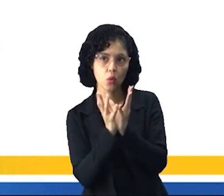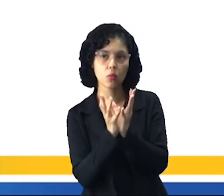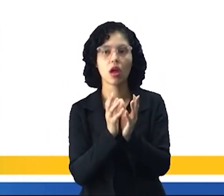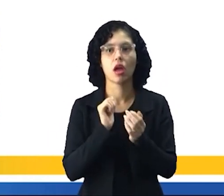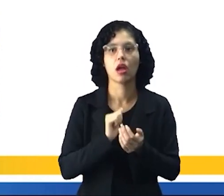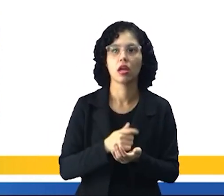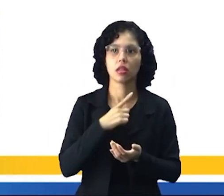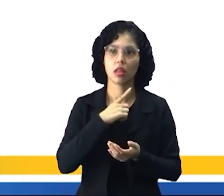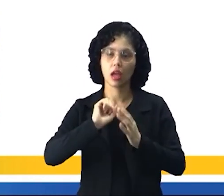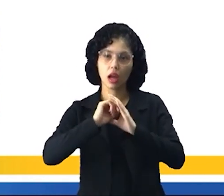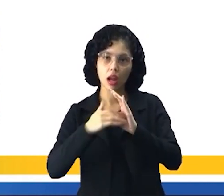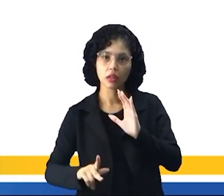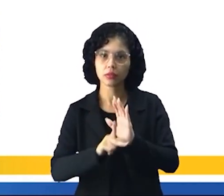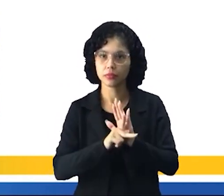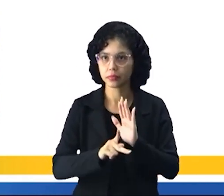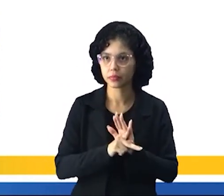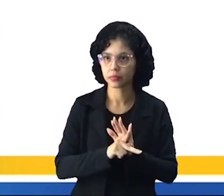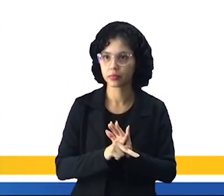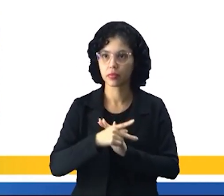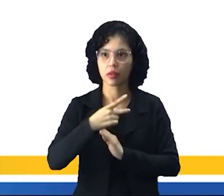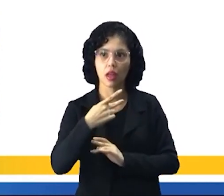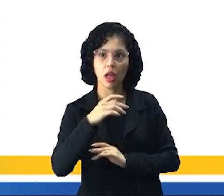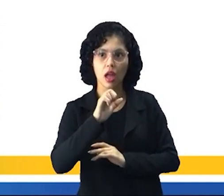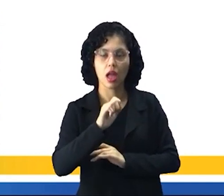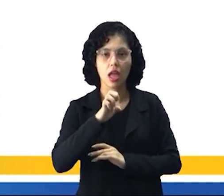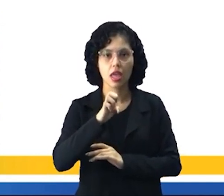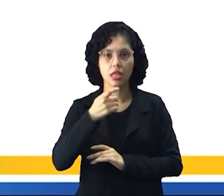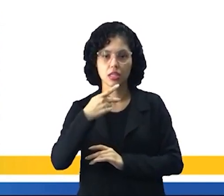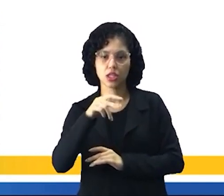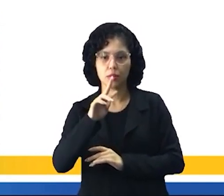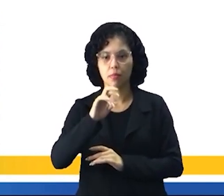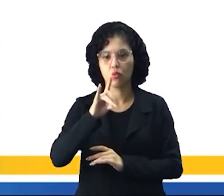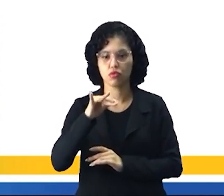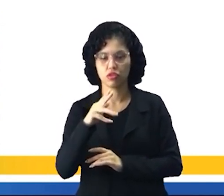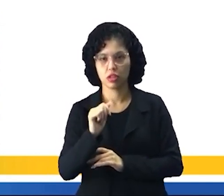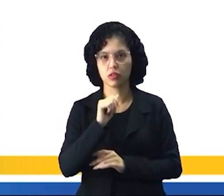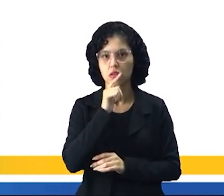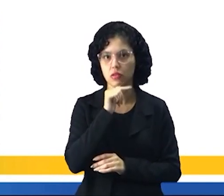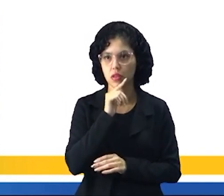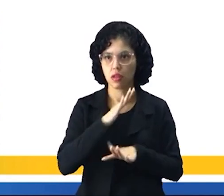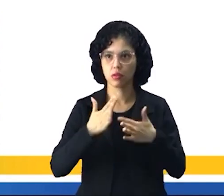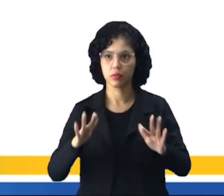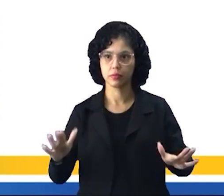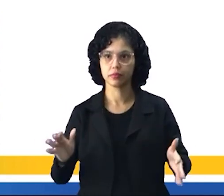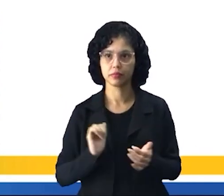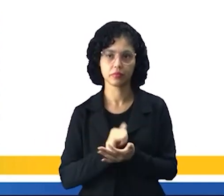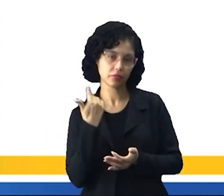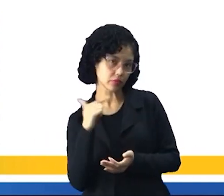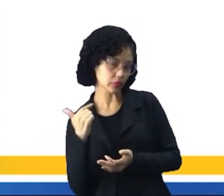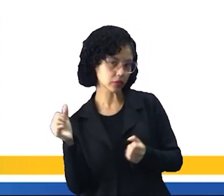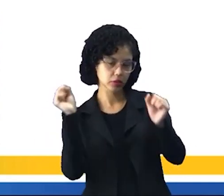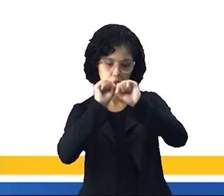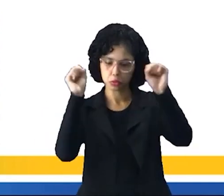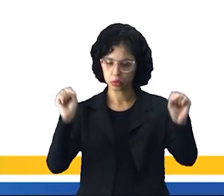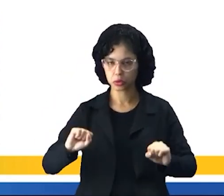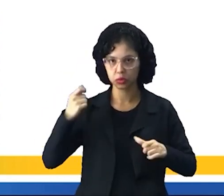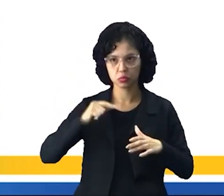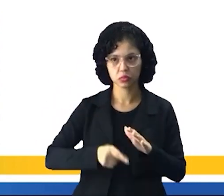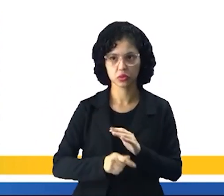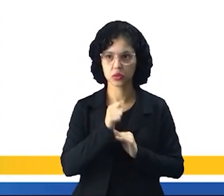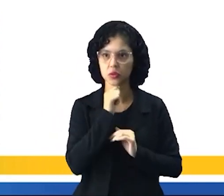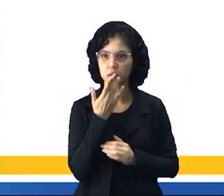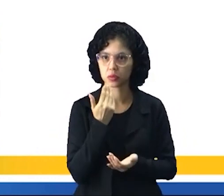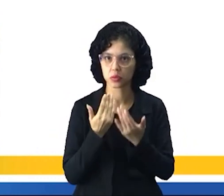mar, que tem as características, são os animais mais primitivos, eles são sésseis. E assim, você não tem um sistema